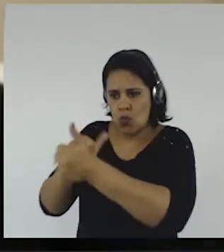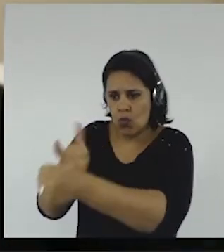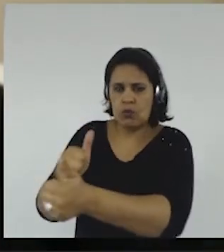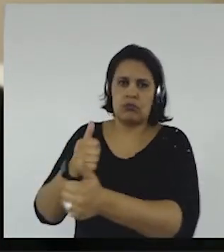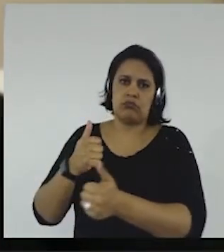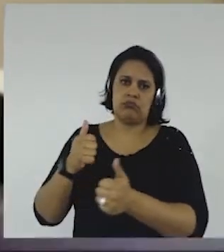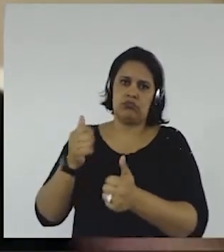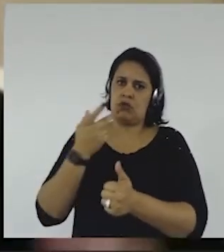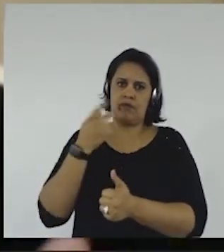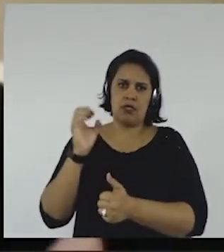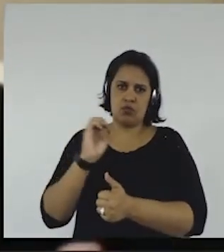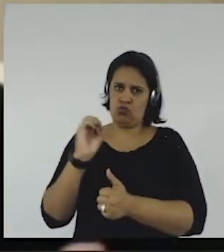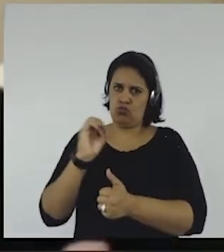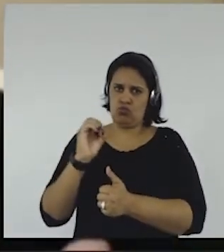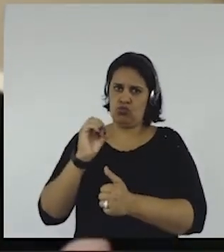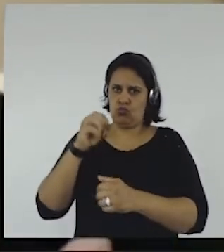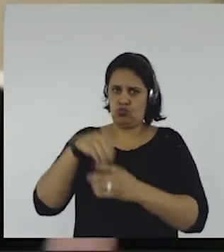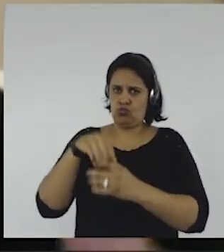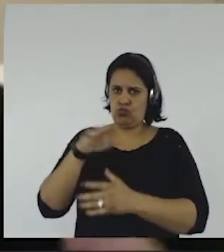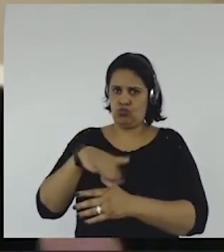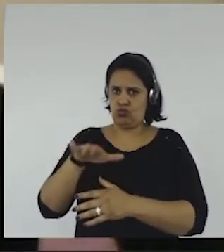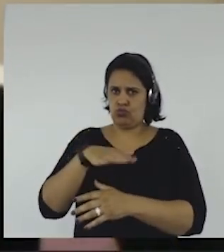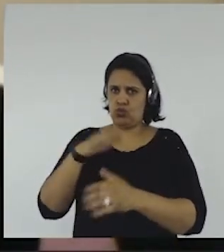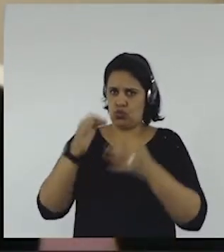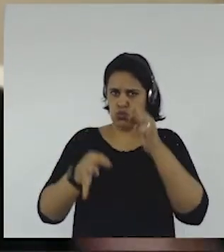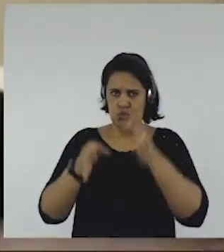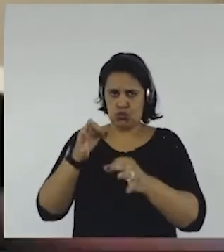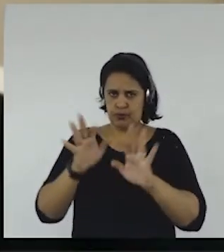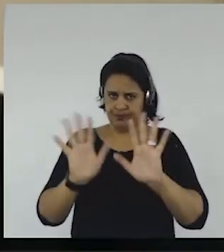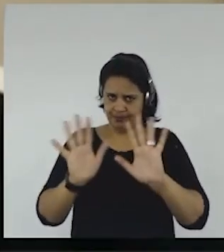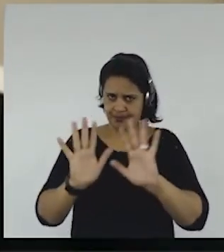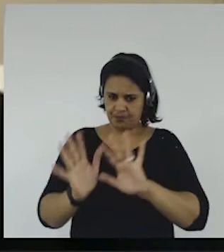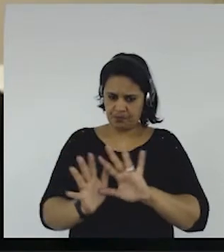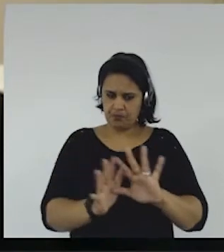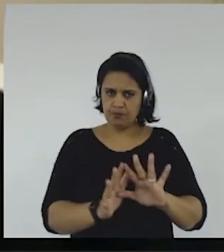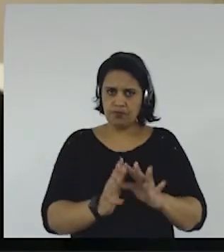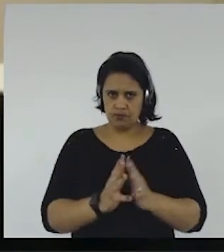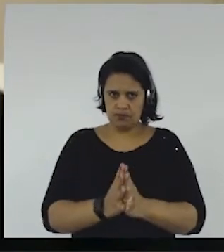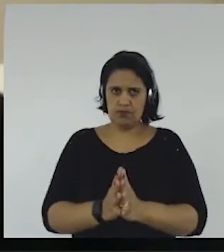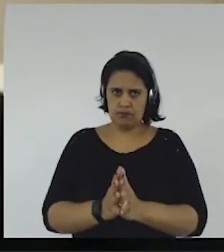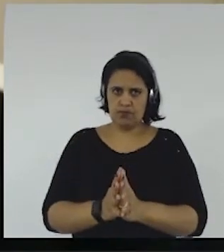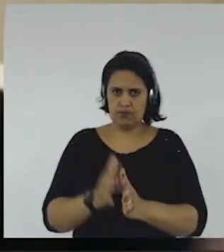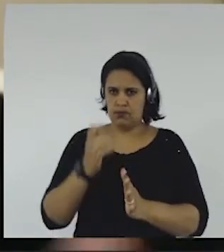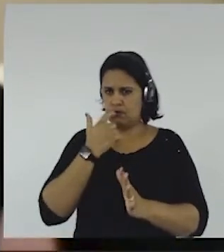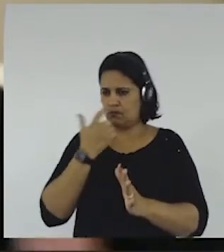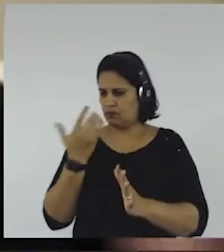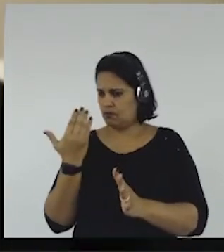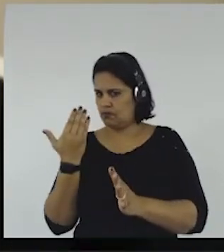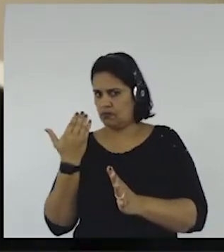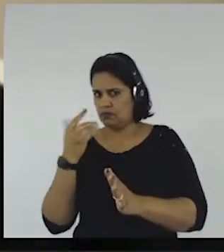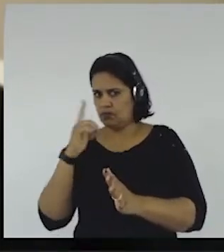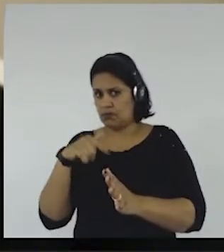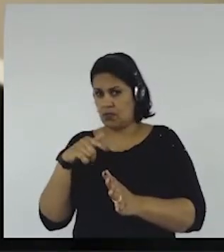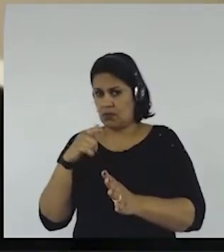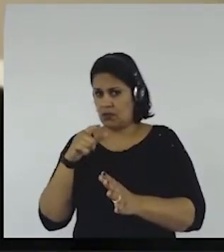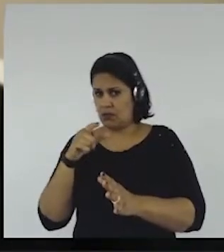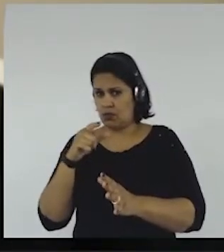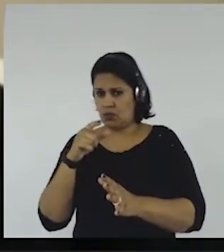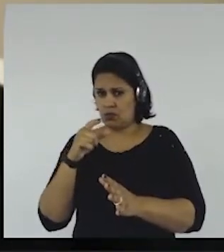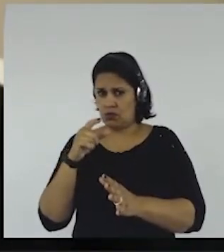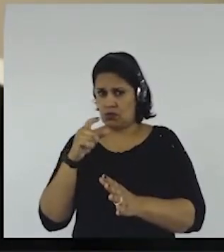seguidor na área jurídica. Pelo menos até bem pouco tempo atrás, era raro se